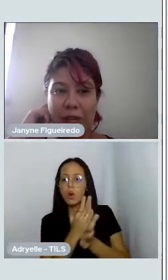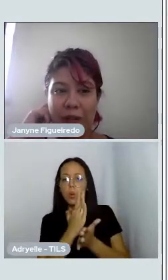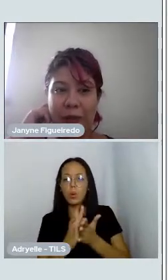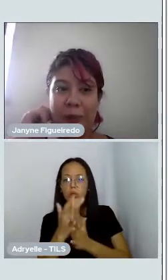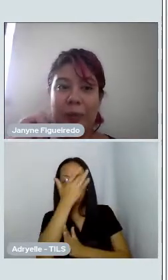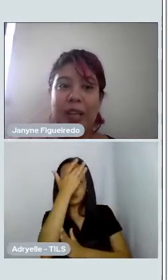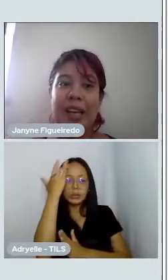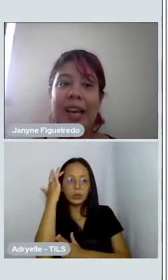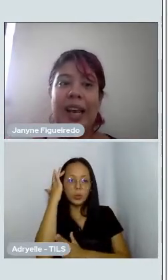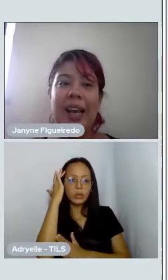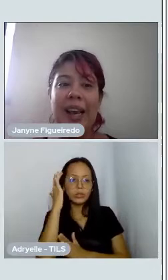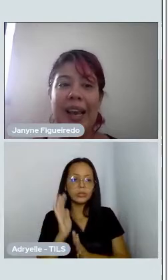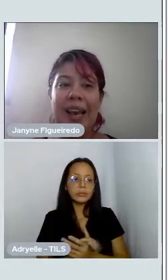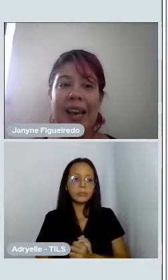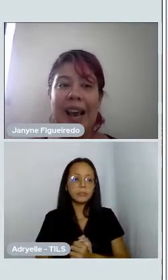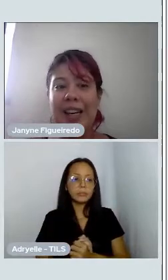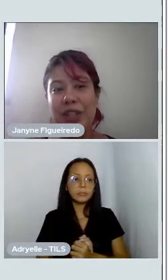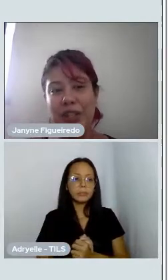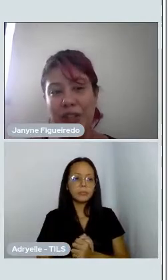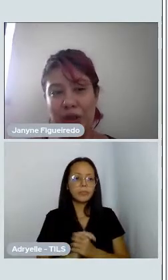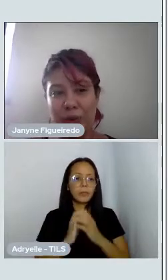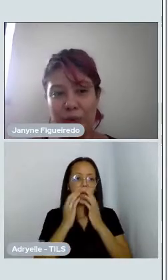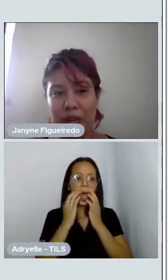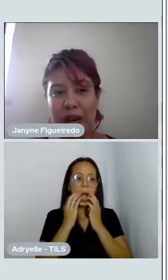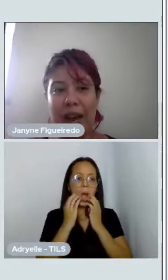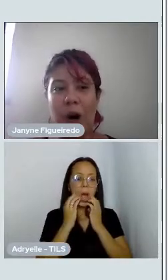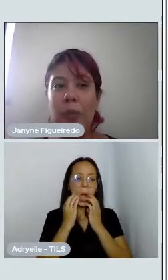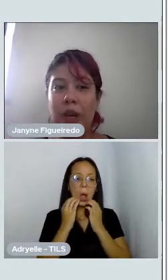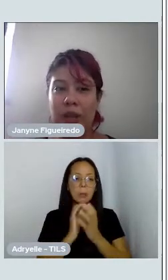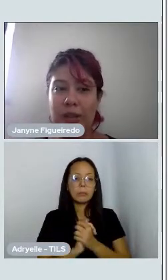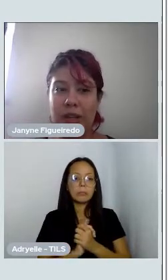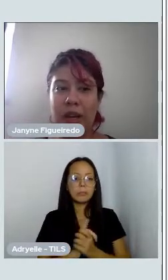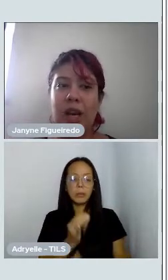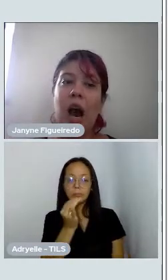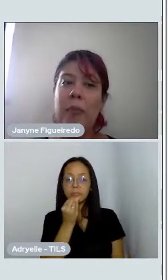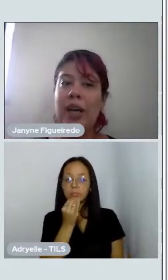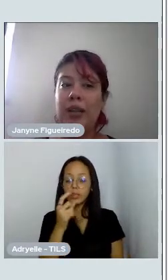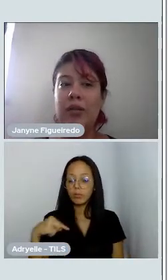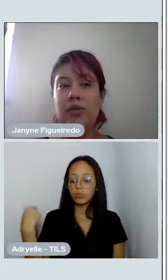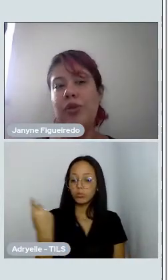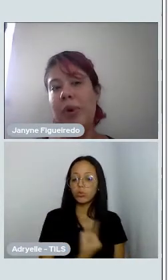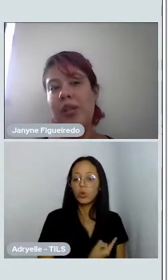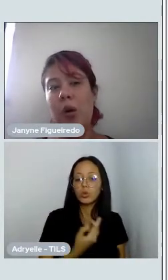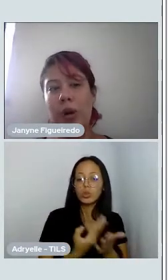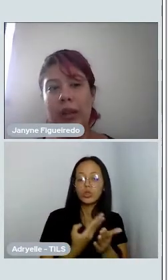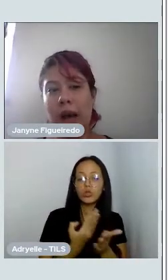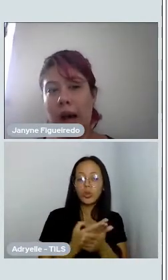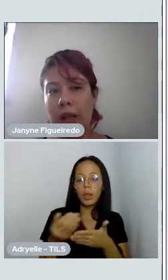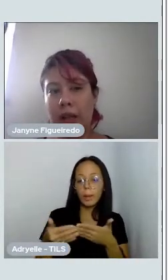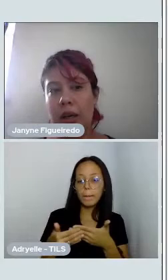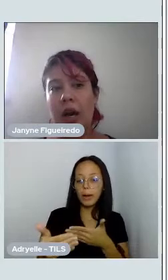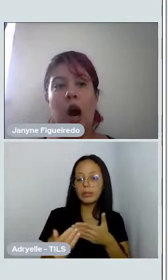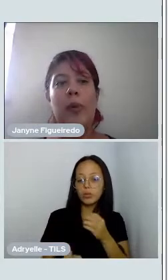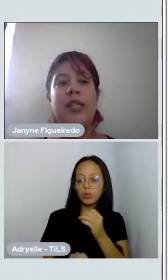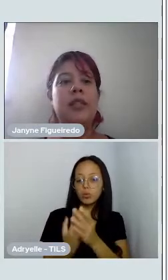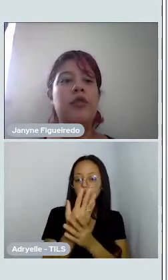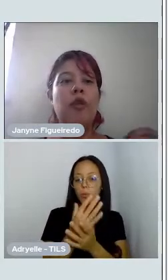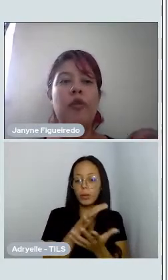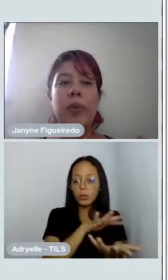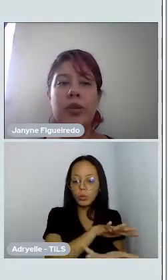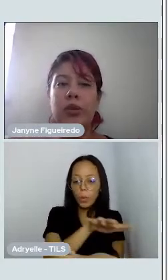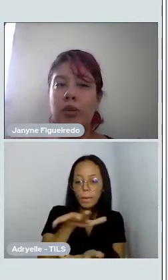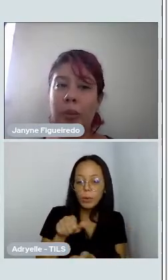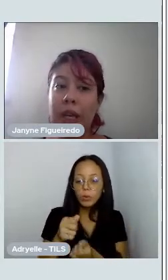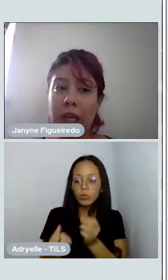comentar a respeito. A gente estuda realmente a partir do surgimento da humanidade, a partir